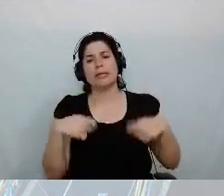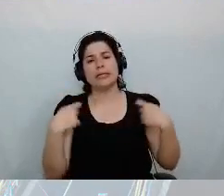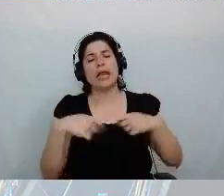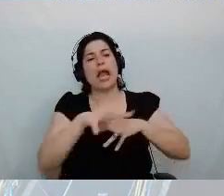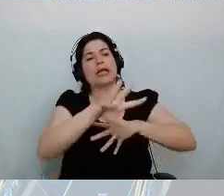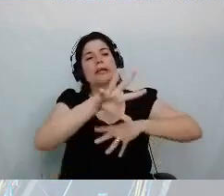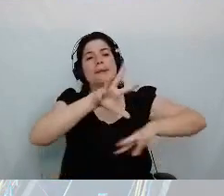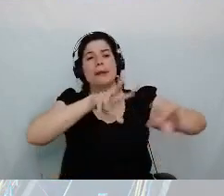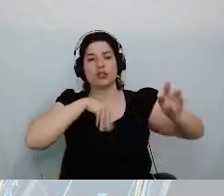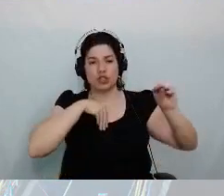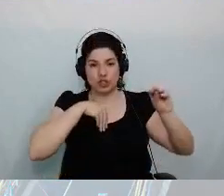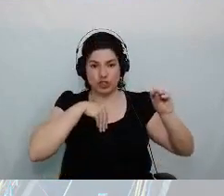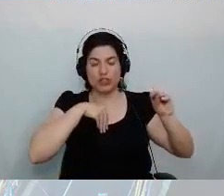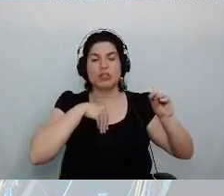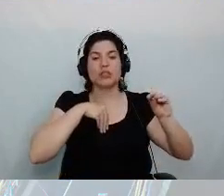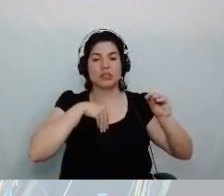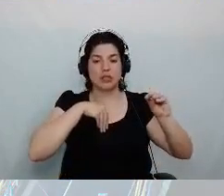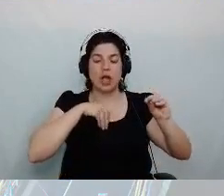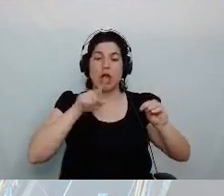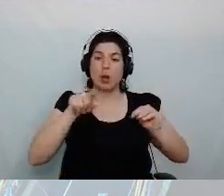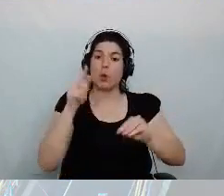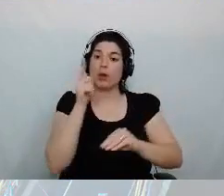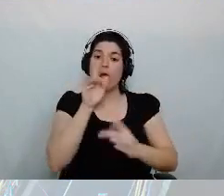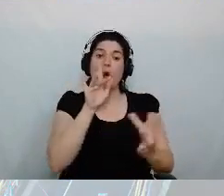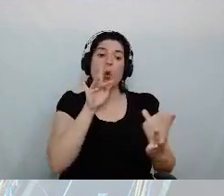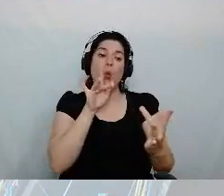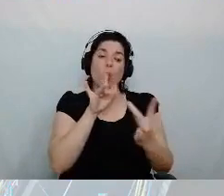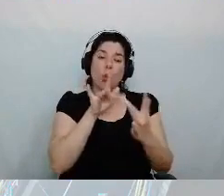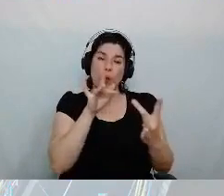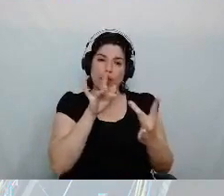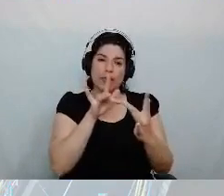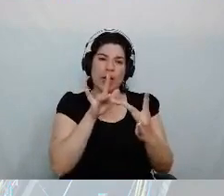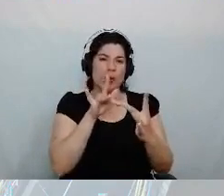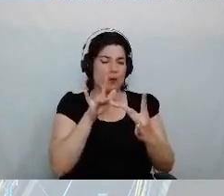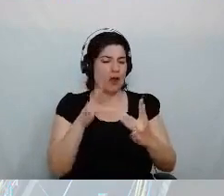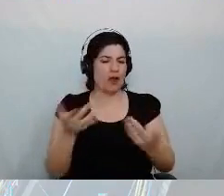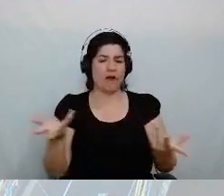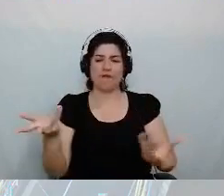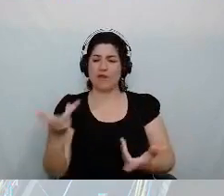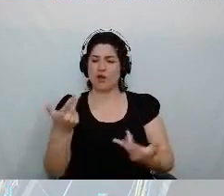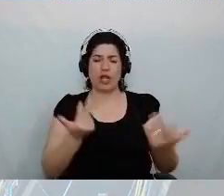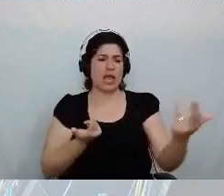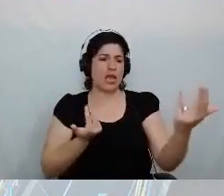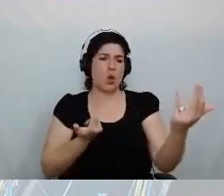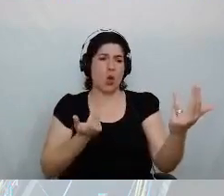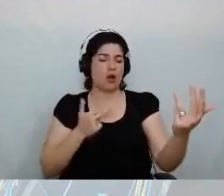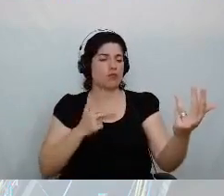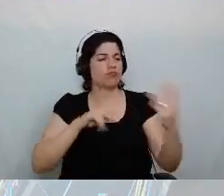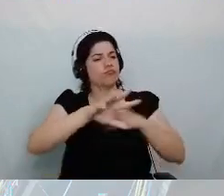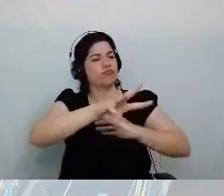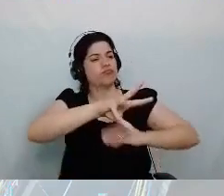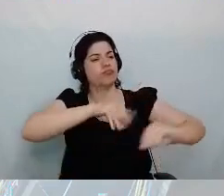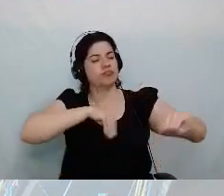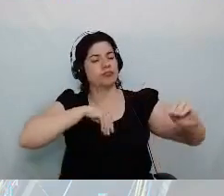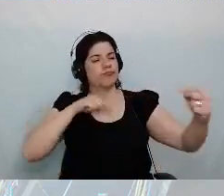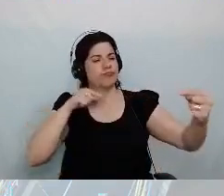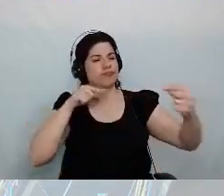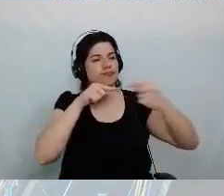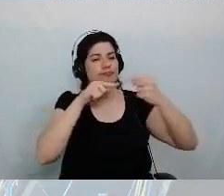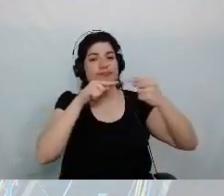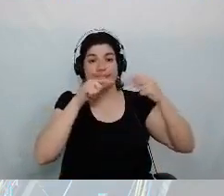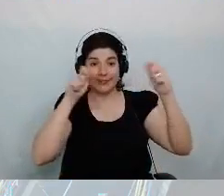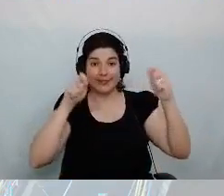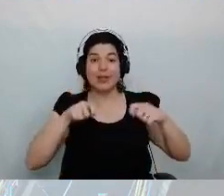empatia, faz a conexão do modem na mesma velocidade do outro. Aí a pessoa conecta com você, ela vai